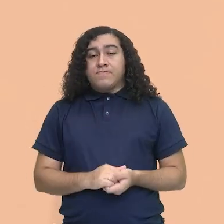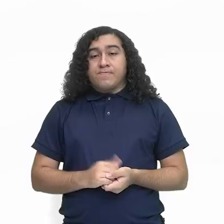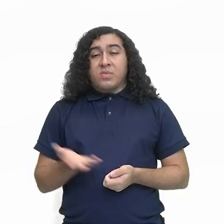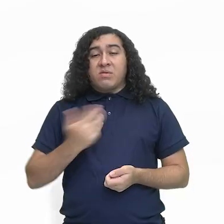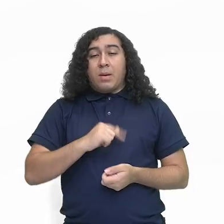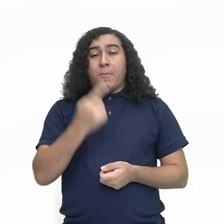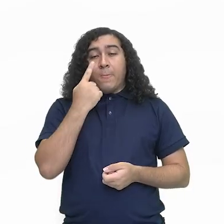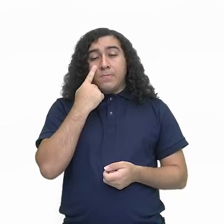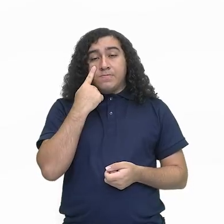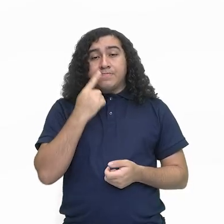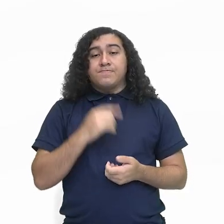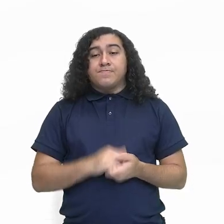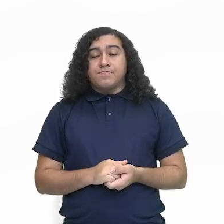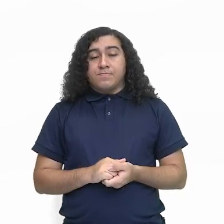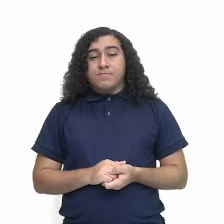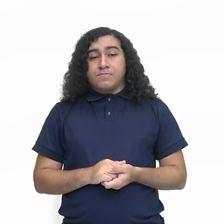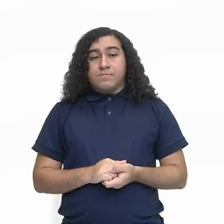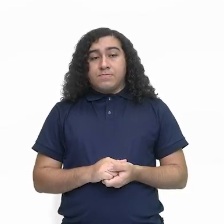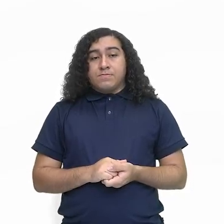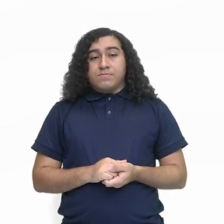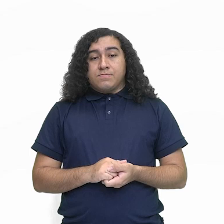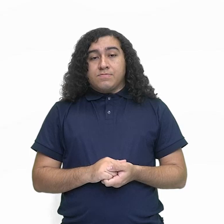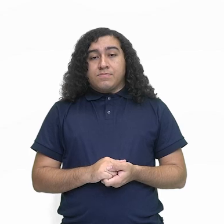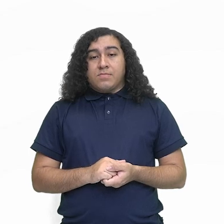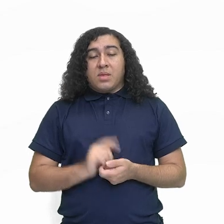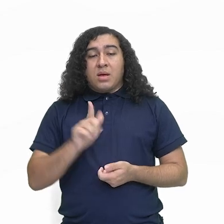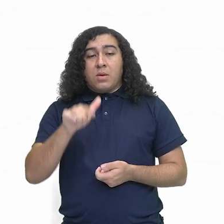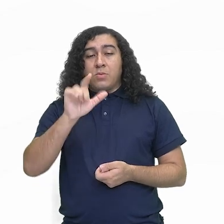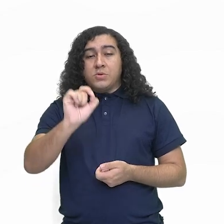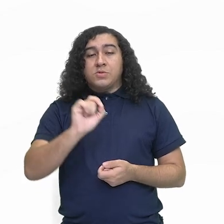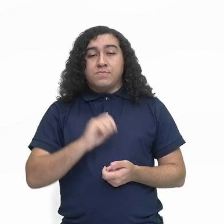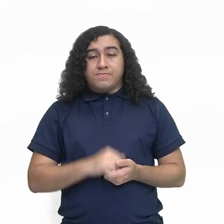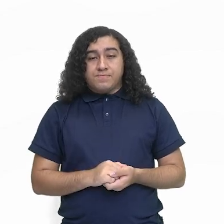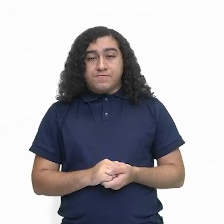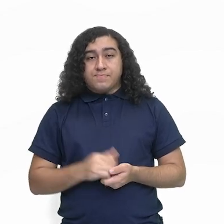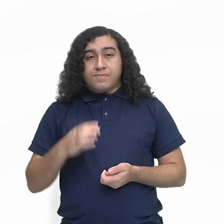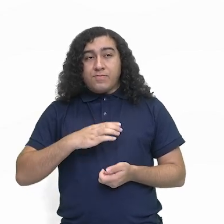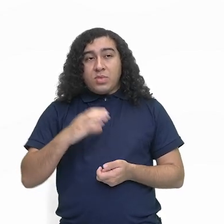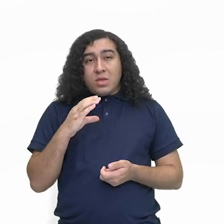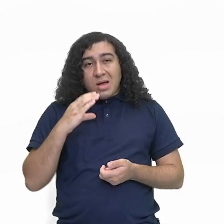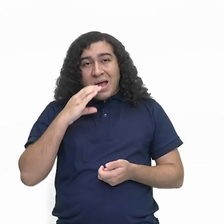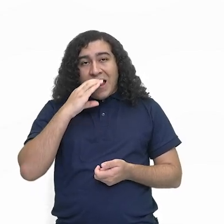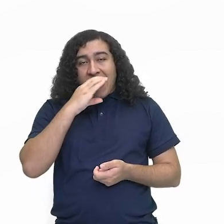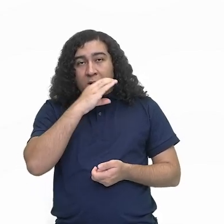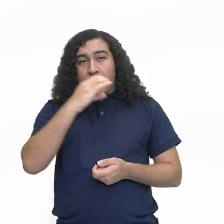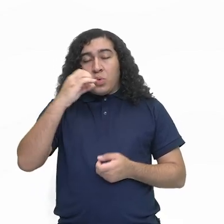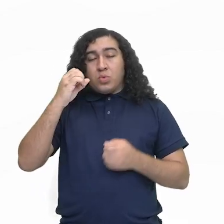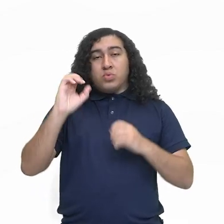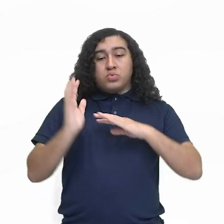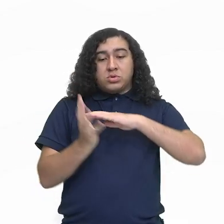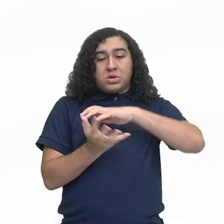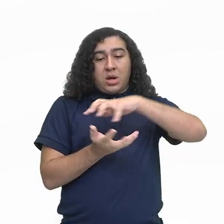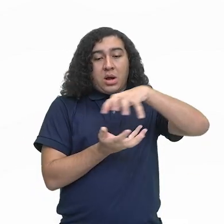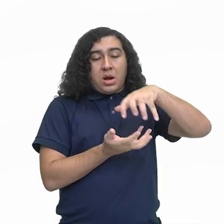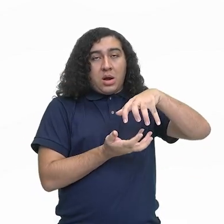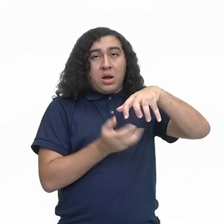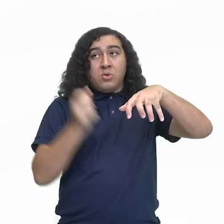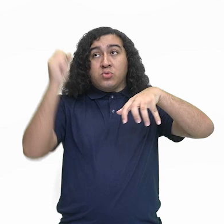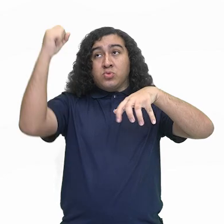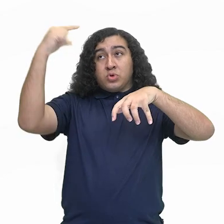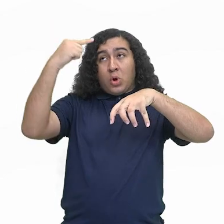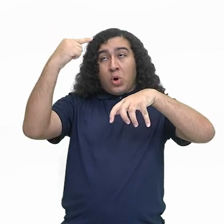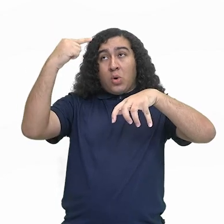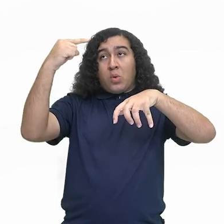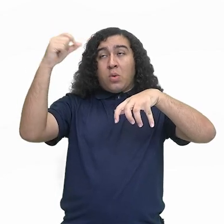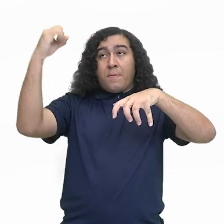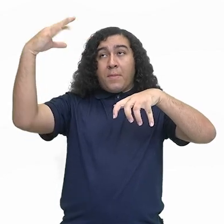vamos verificar aí o efeito estufa, que nada mais é que a retenção do calor do Sol pela Terra. Se